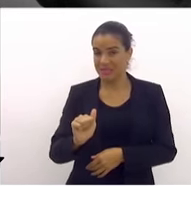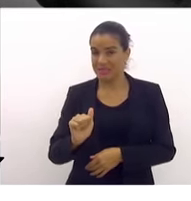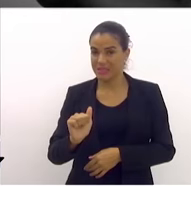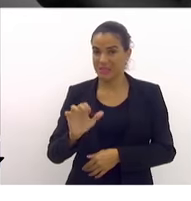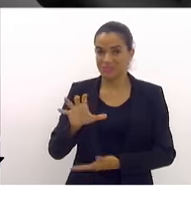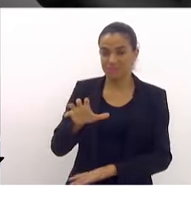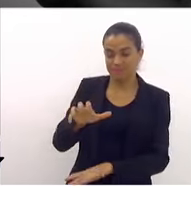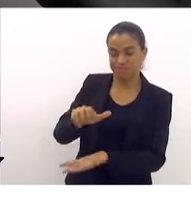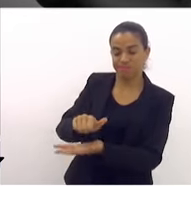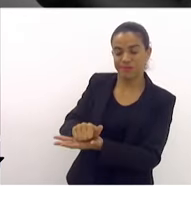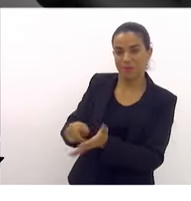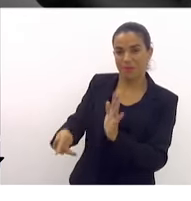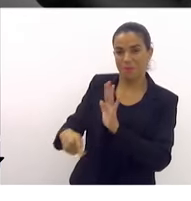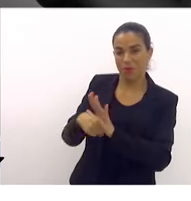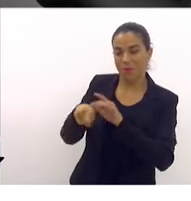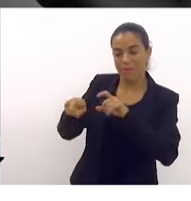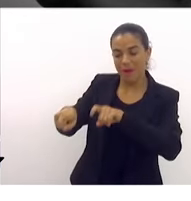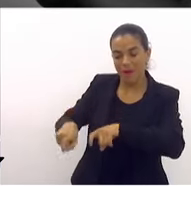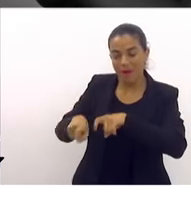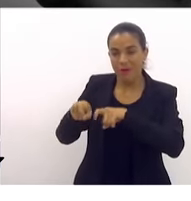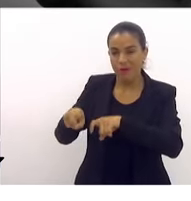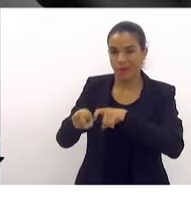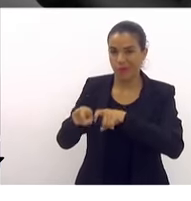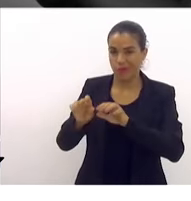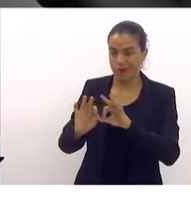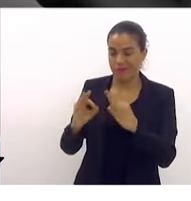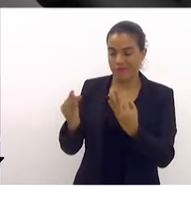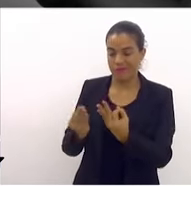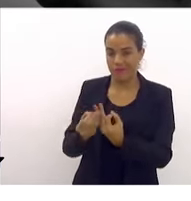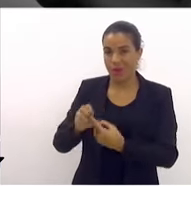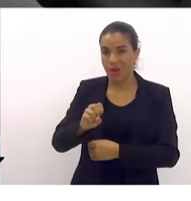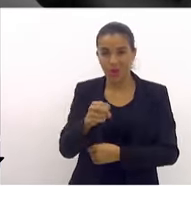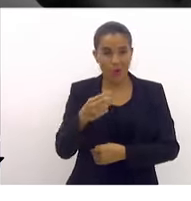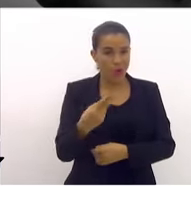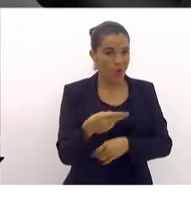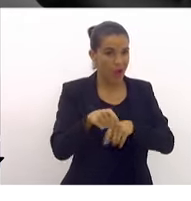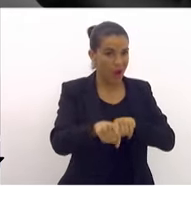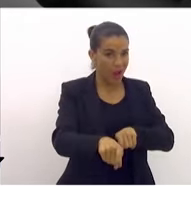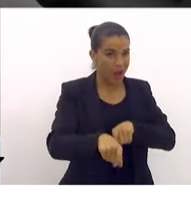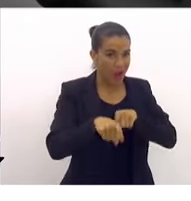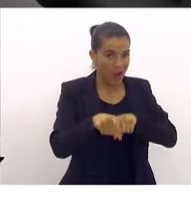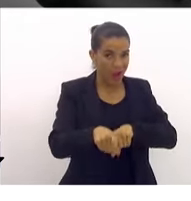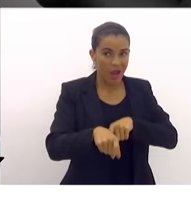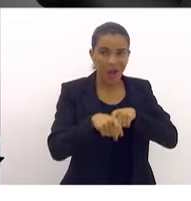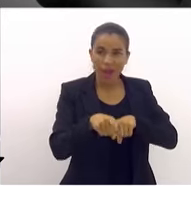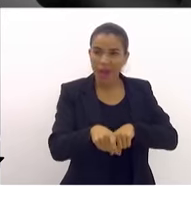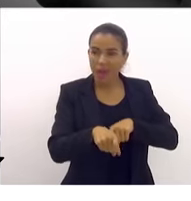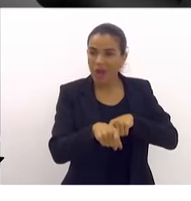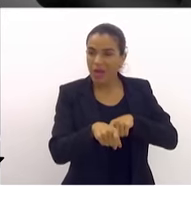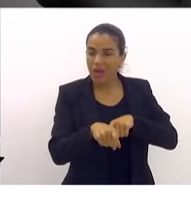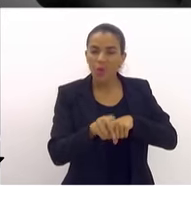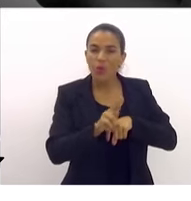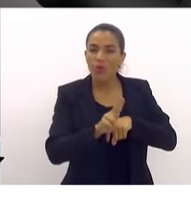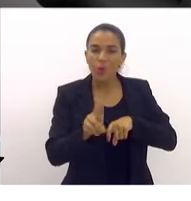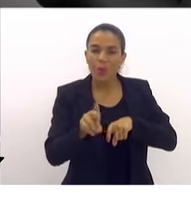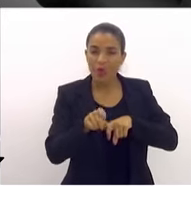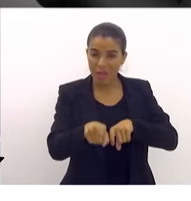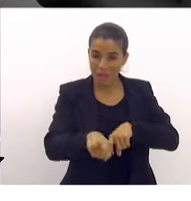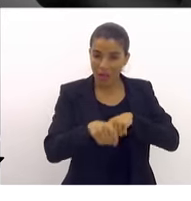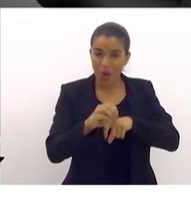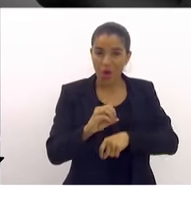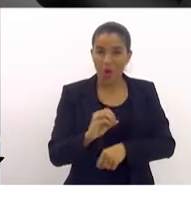agricultura familiar ou a agricultura, como é que eles chamam aqui,